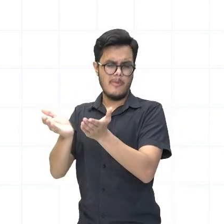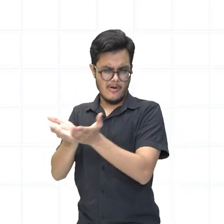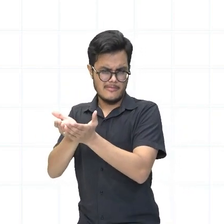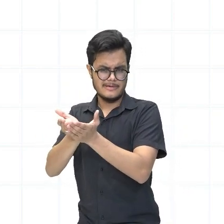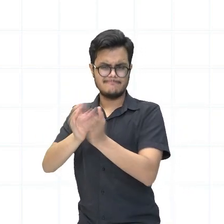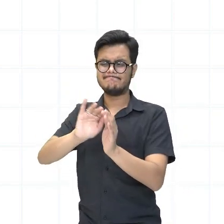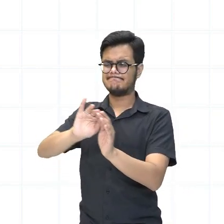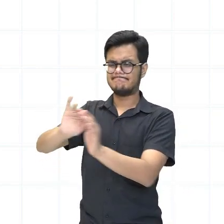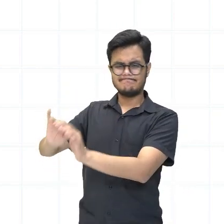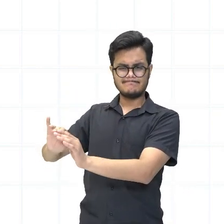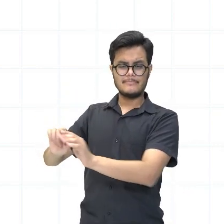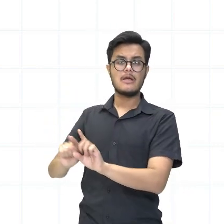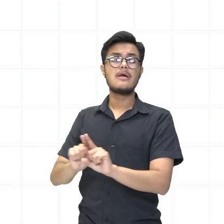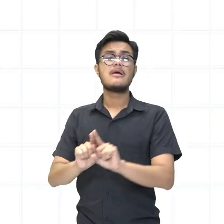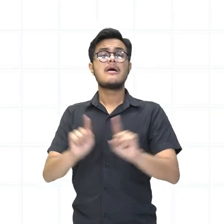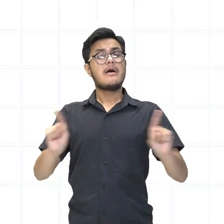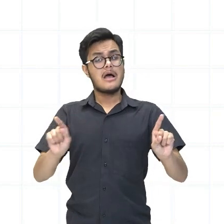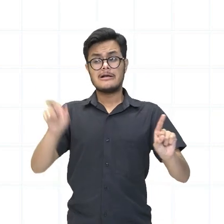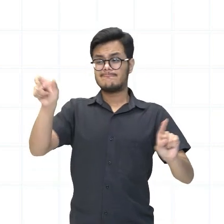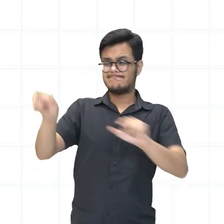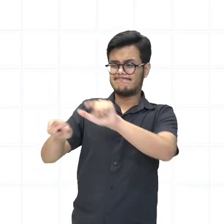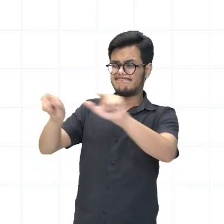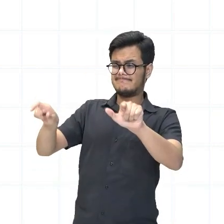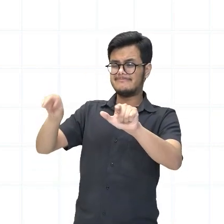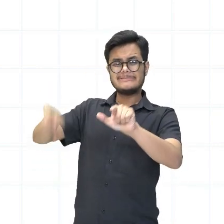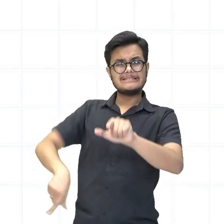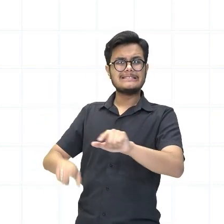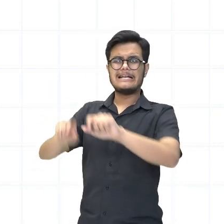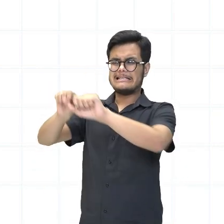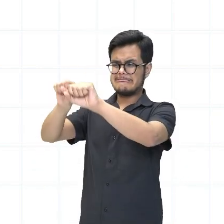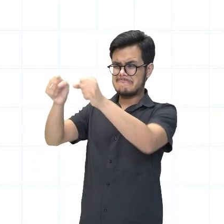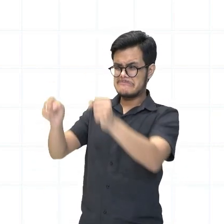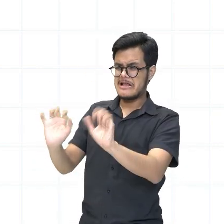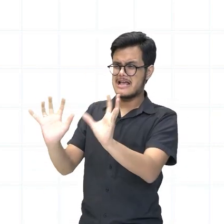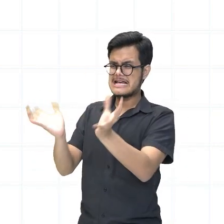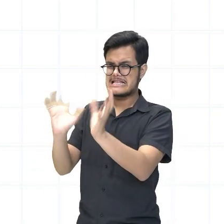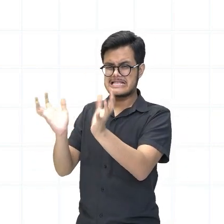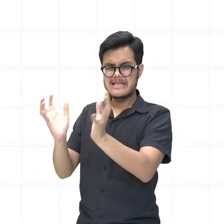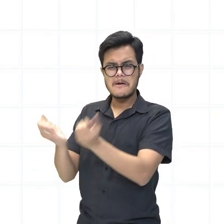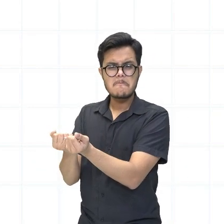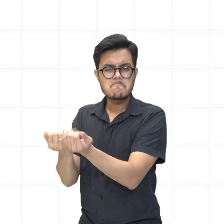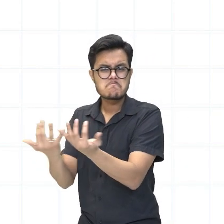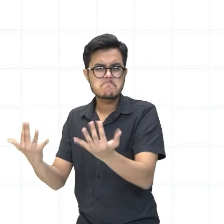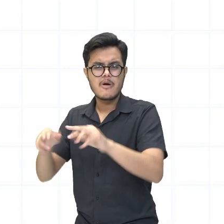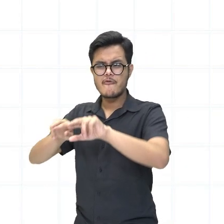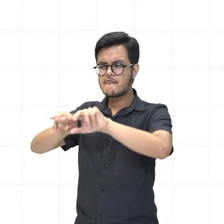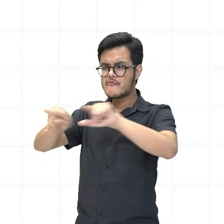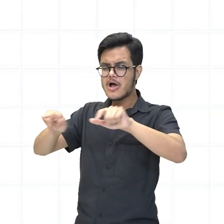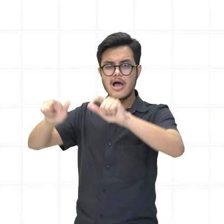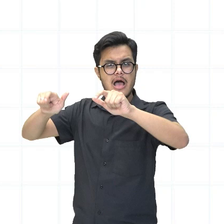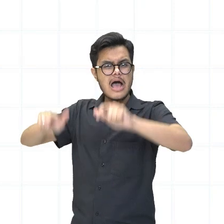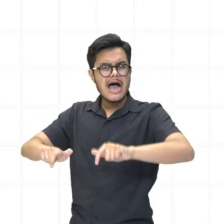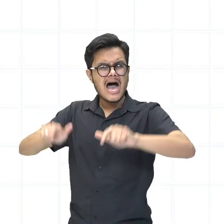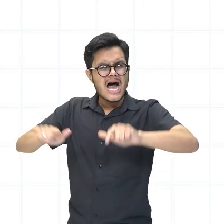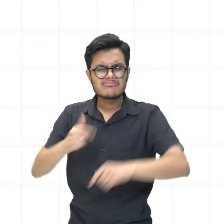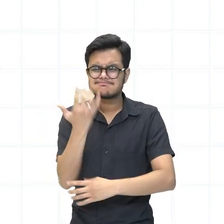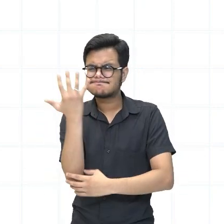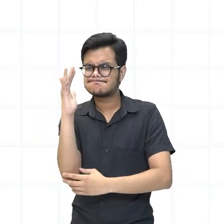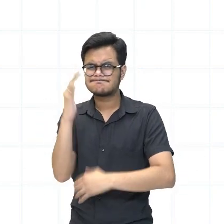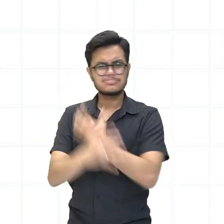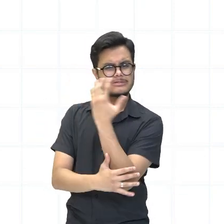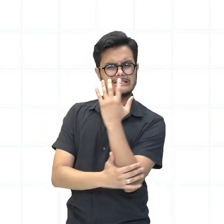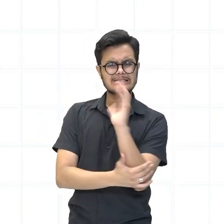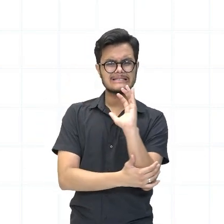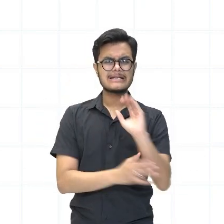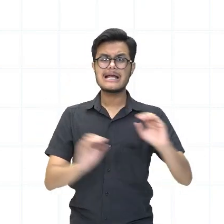periferias, mais vulneráveis a catástrofes climáticas. Sem áreas verdes próximas